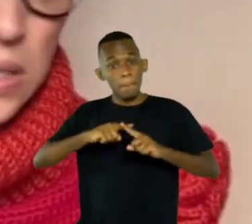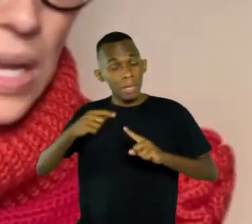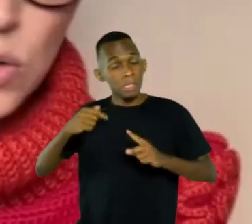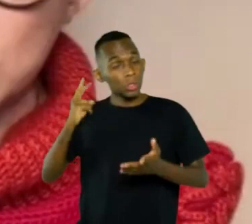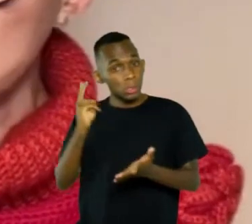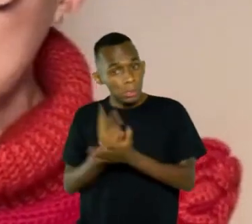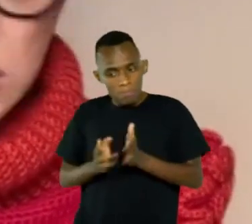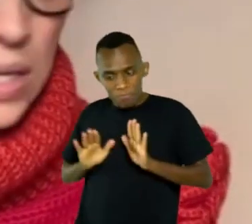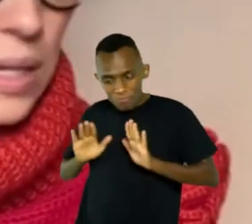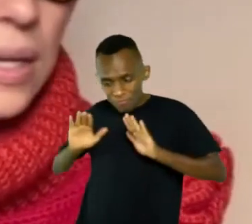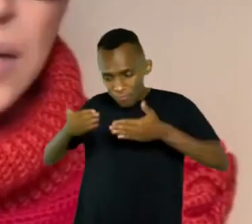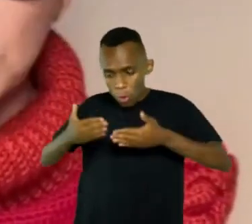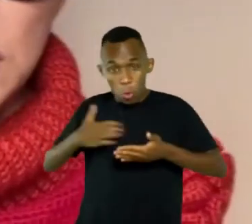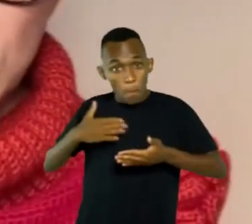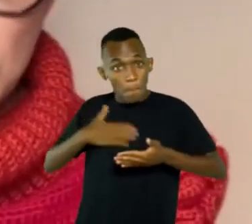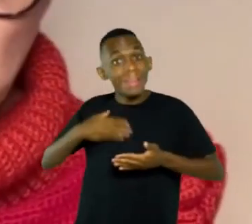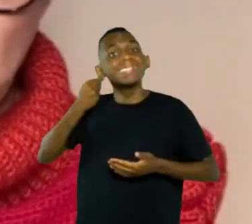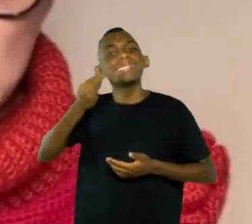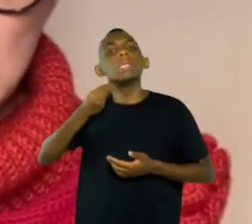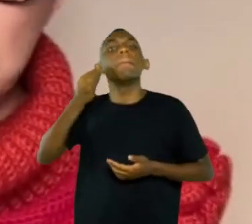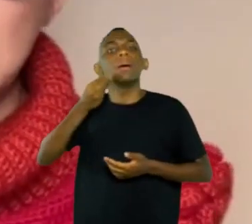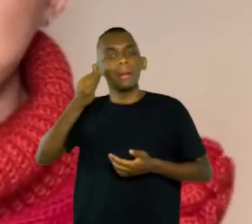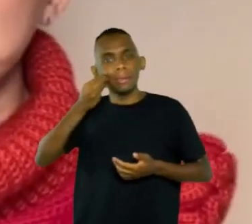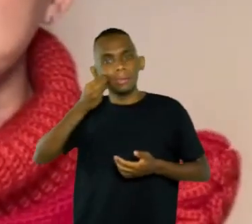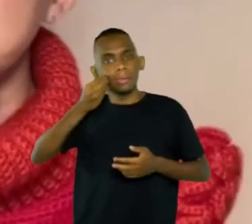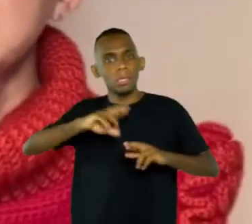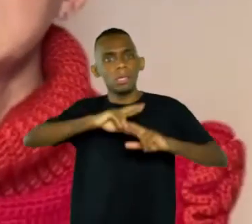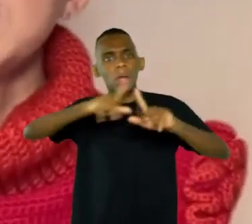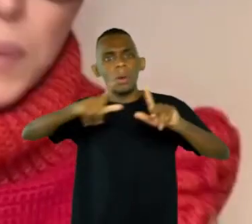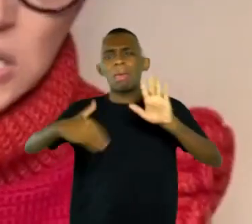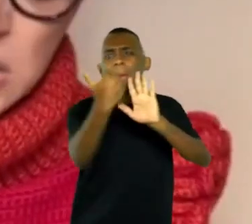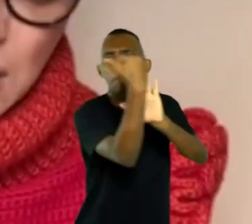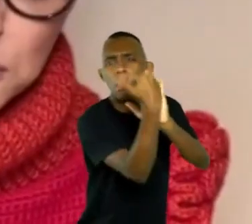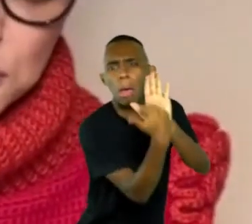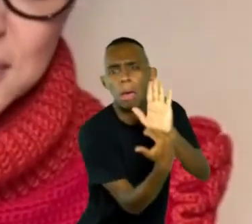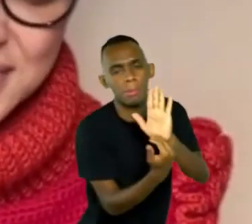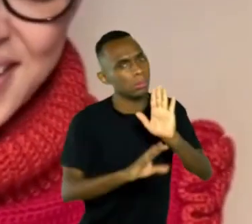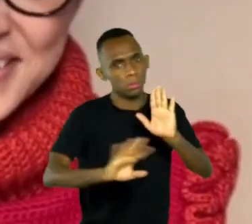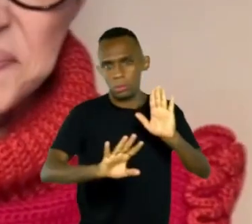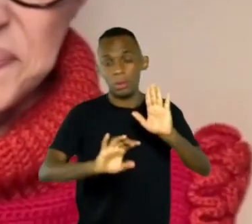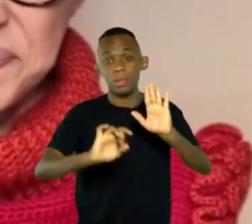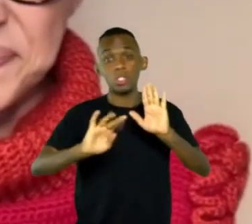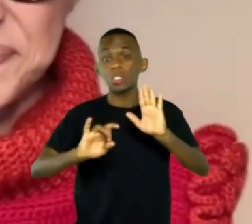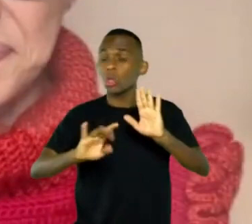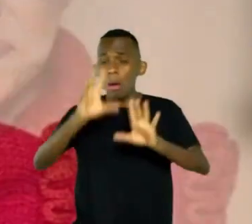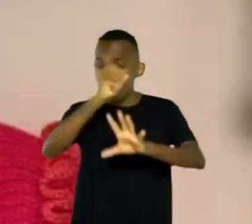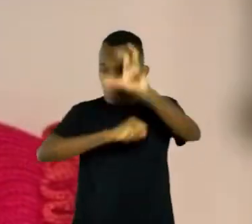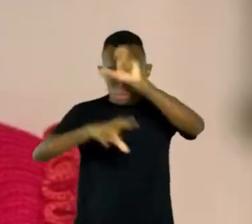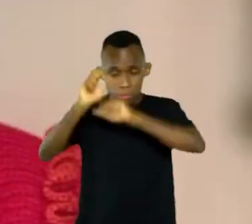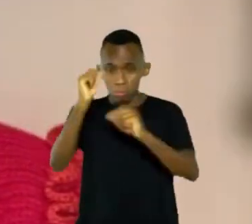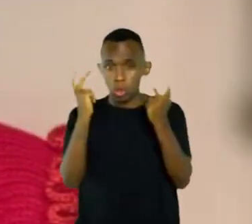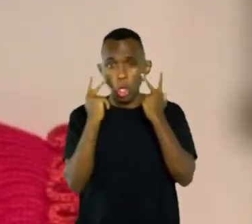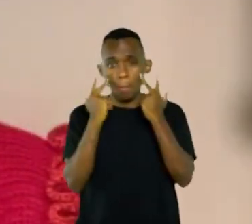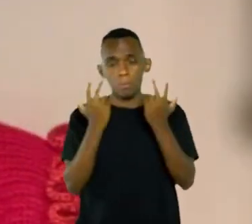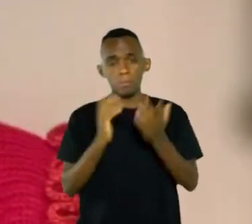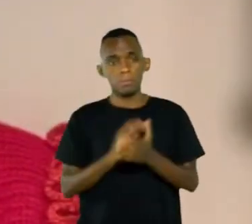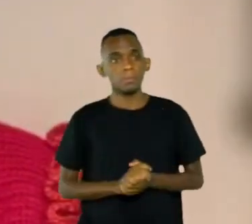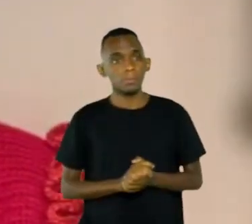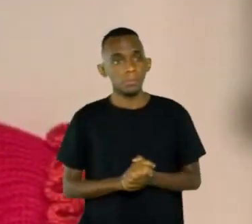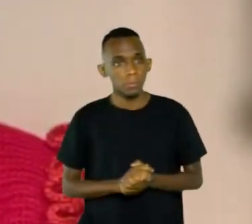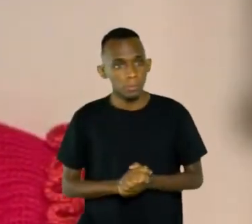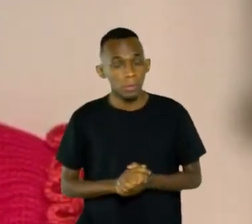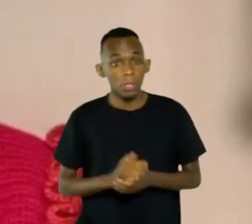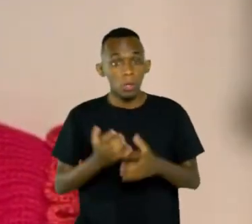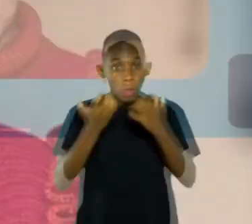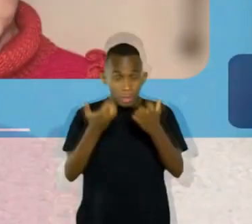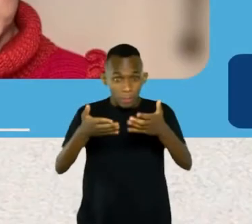minha experiência. Está longe de ser um livro de fórmulas, é um livro de aprendizados, né? Eu quero te pedir para